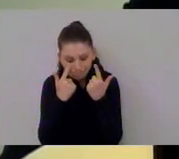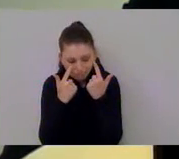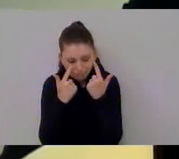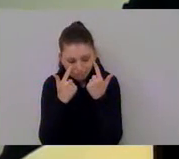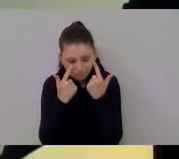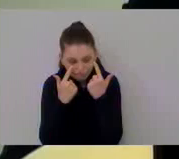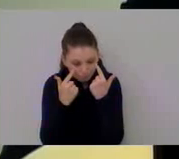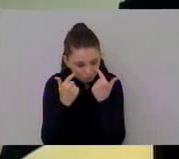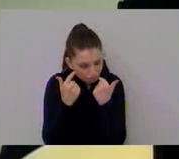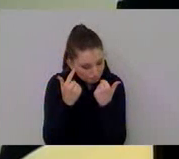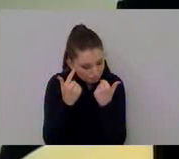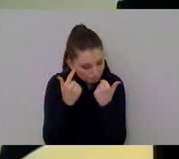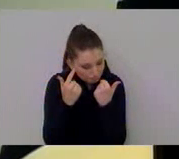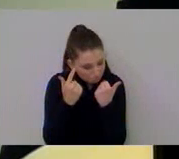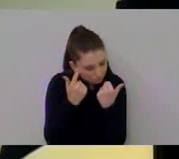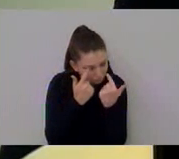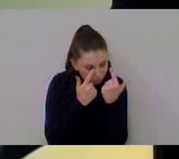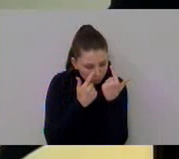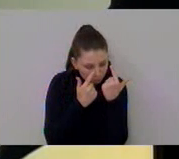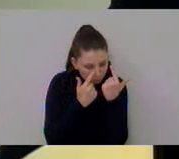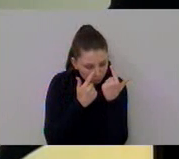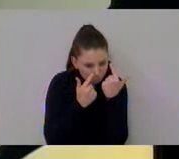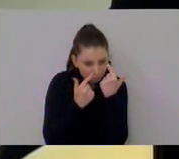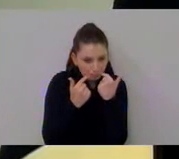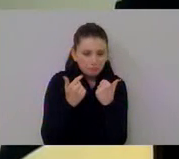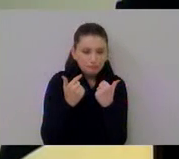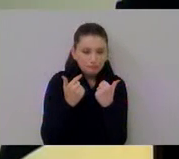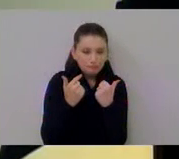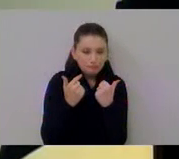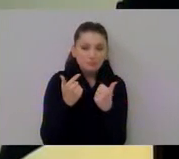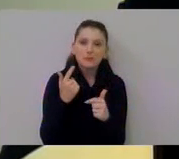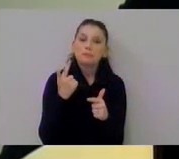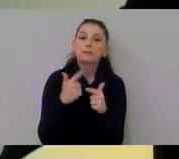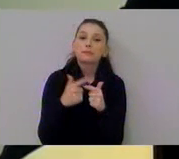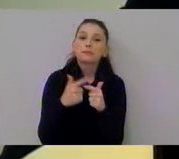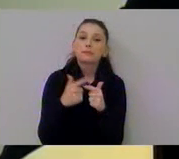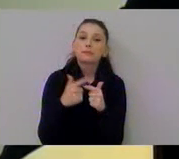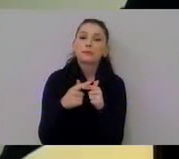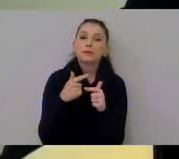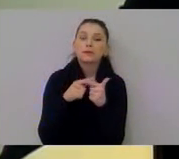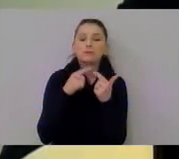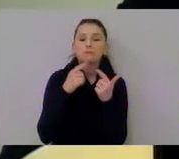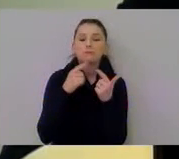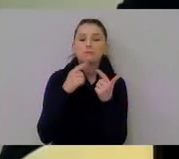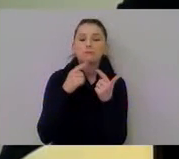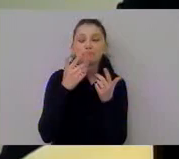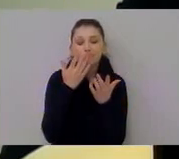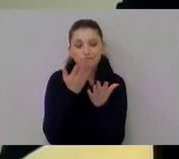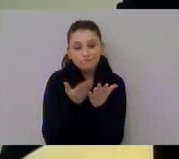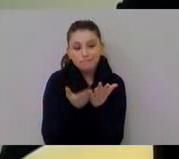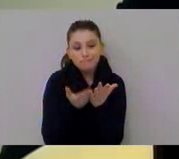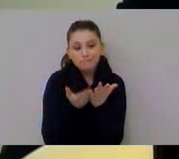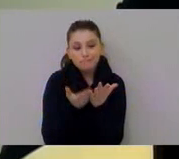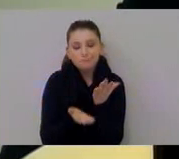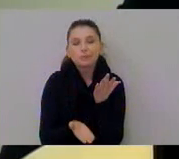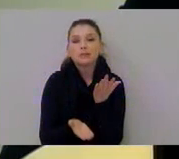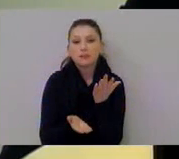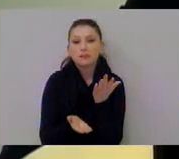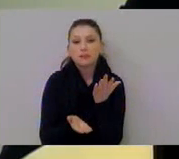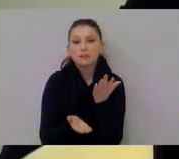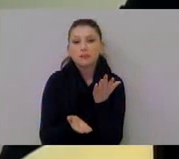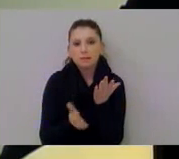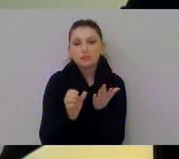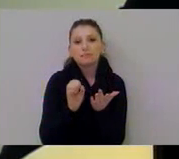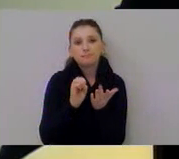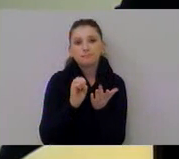por ser uma perda irreparável para Santa Catarina. E quando